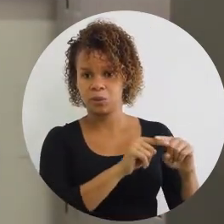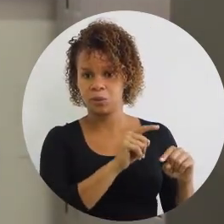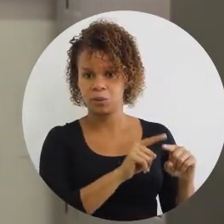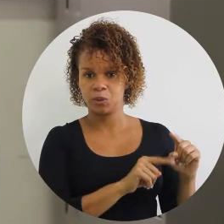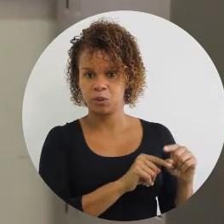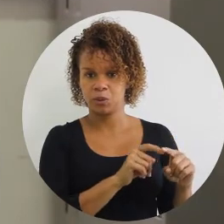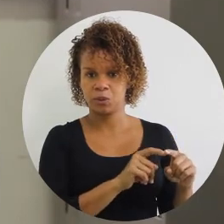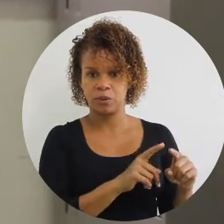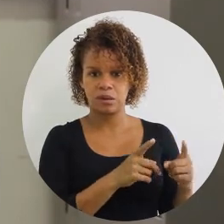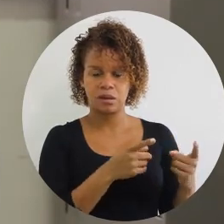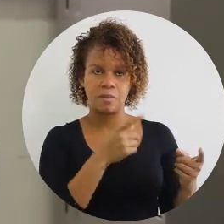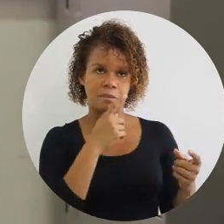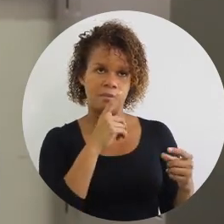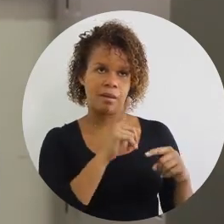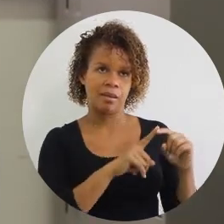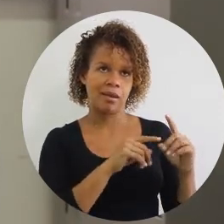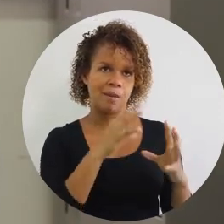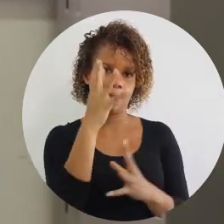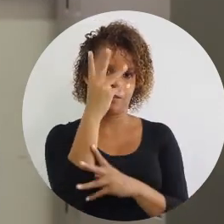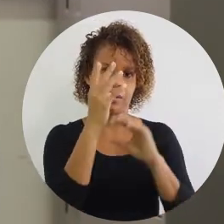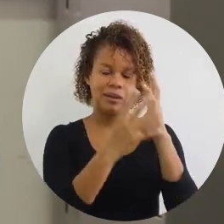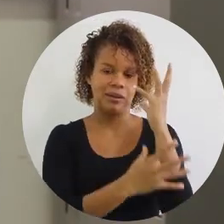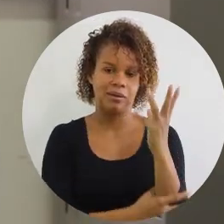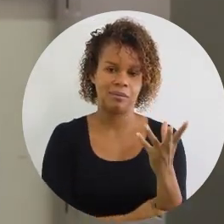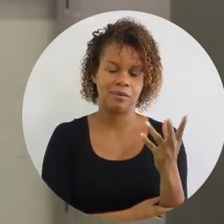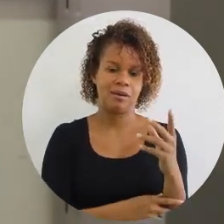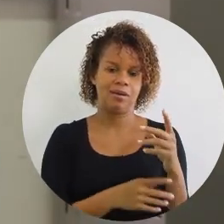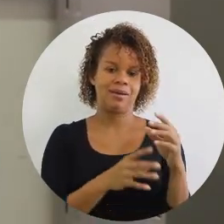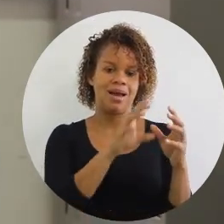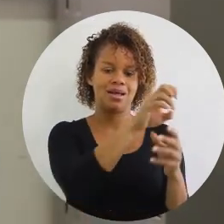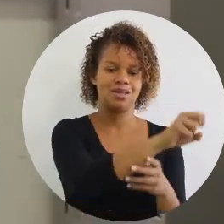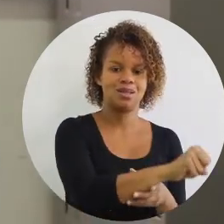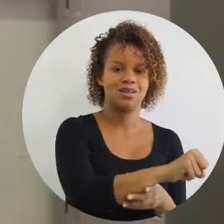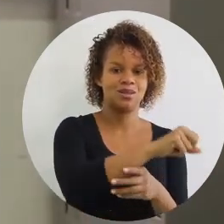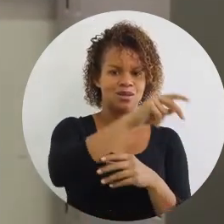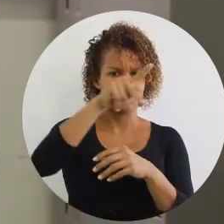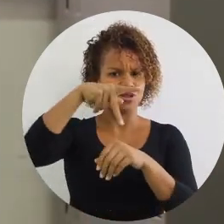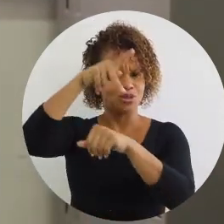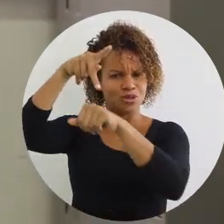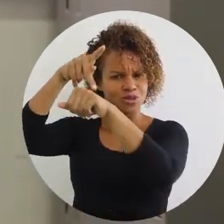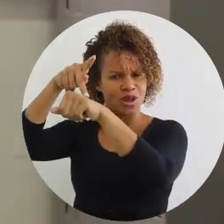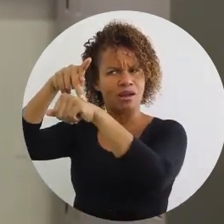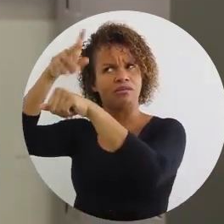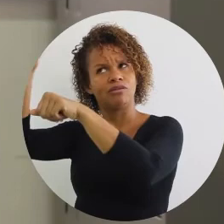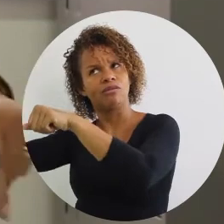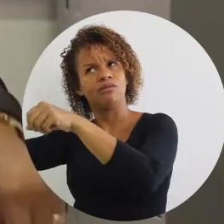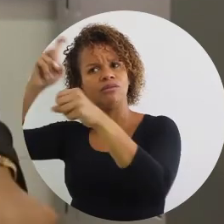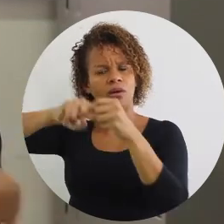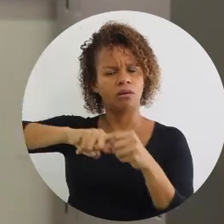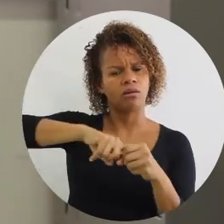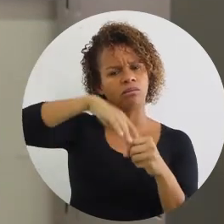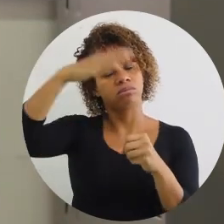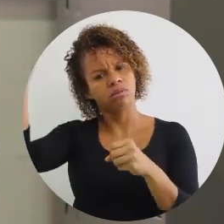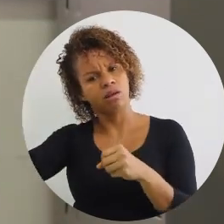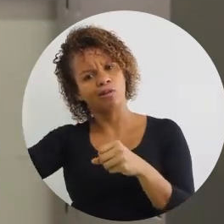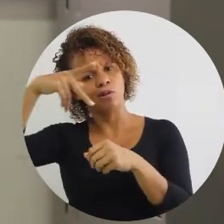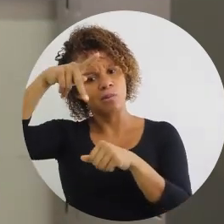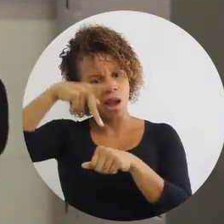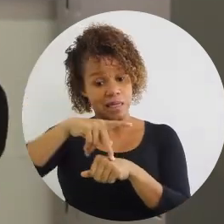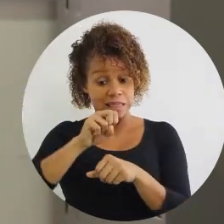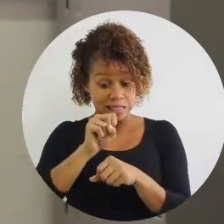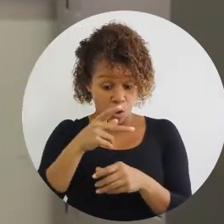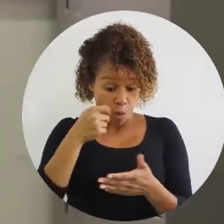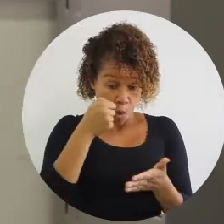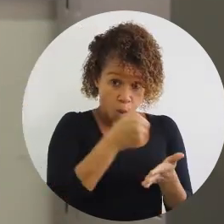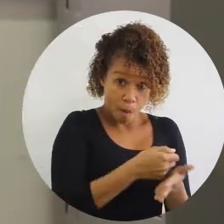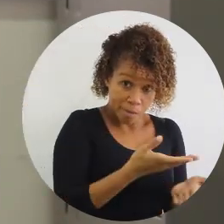ou matéria-primas em geral que sejam adquiridos no mercado externo, mas também no mercado interno. Se eu compro uma matéria-prima aqui, mas